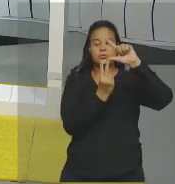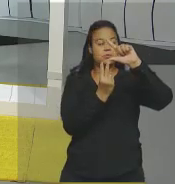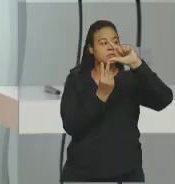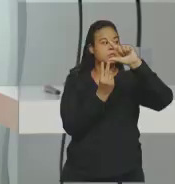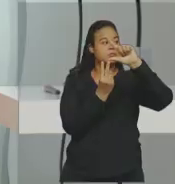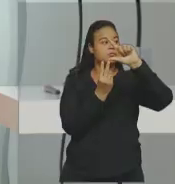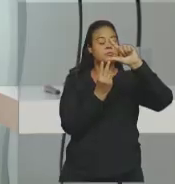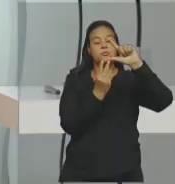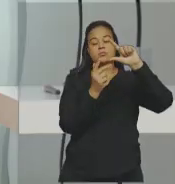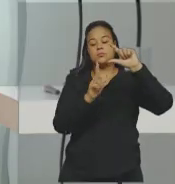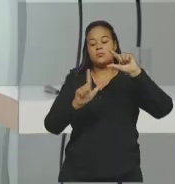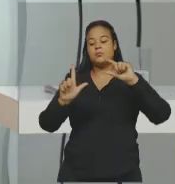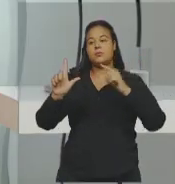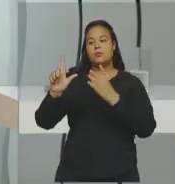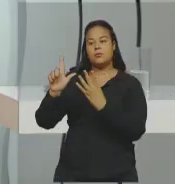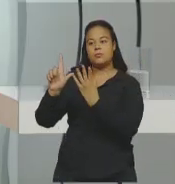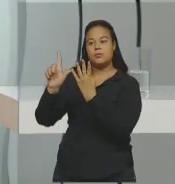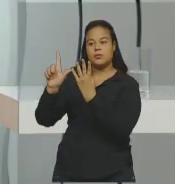L4,